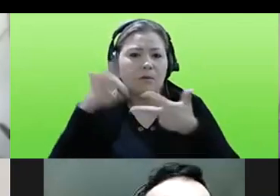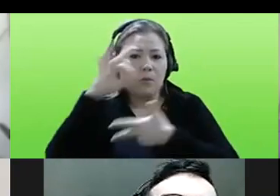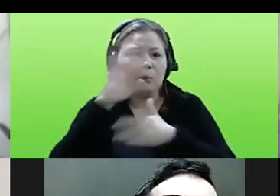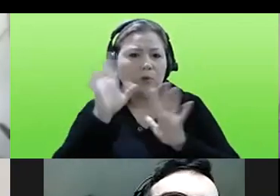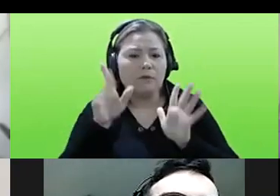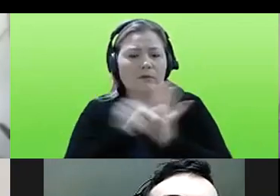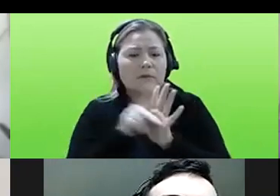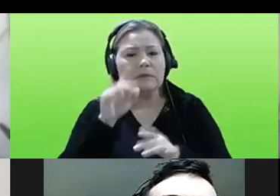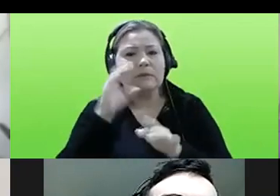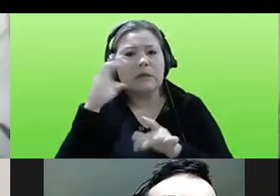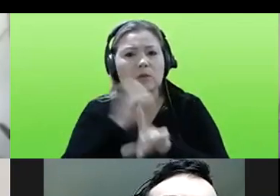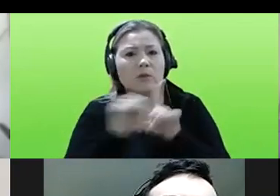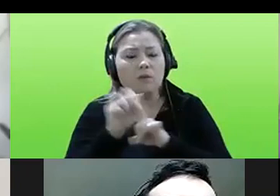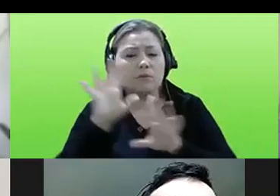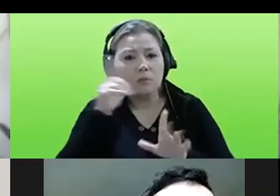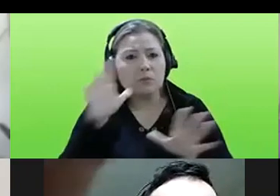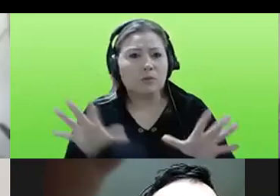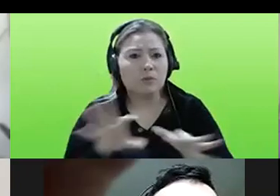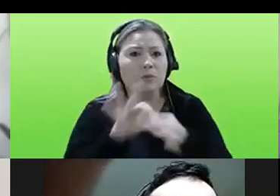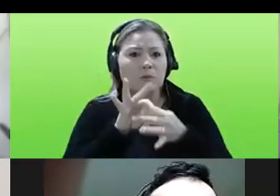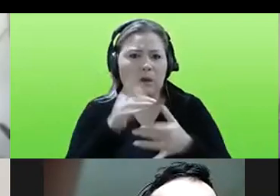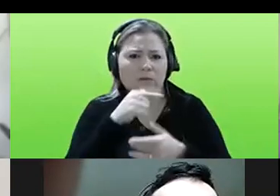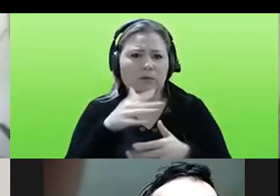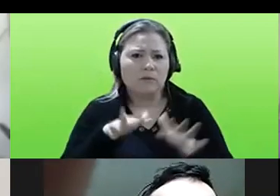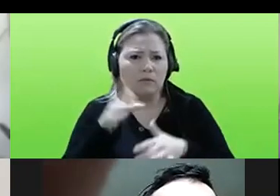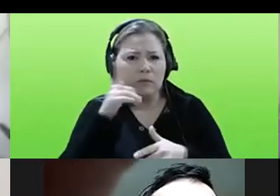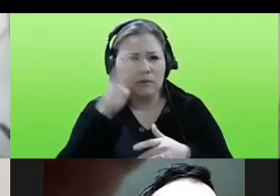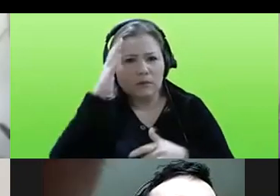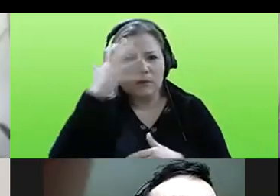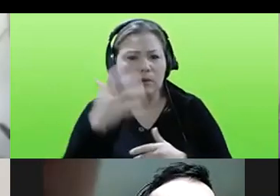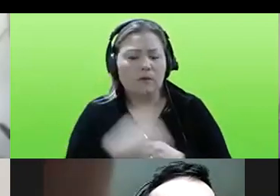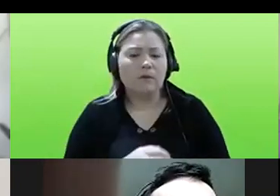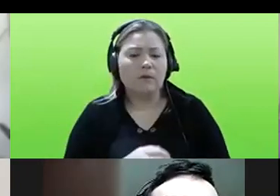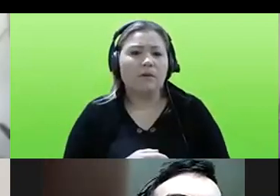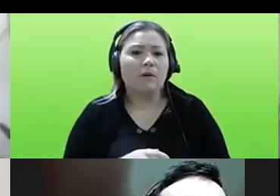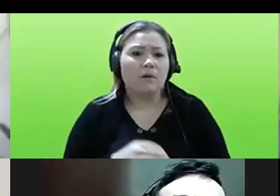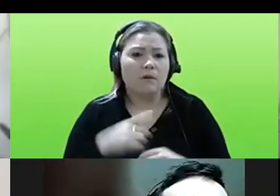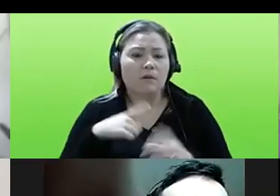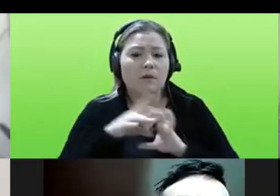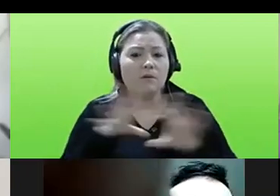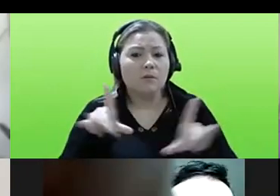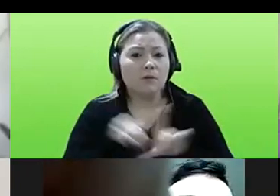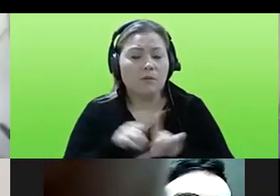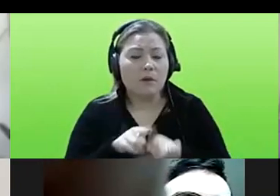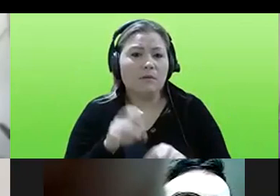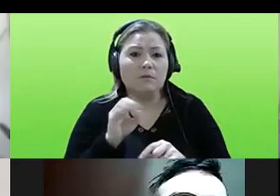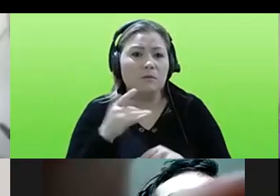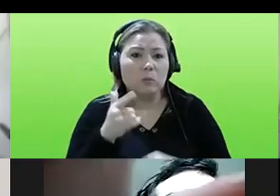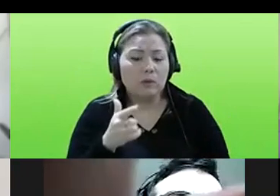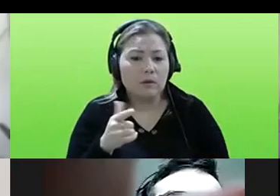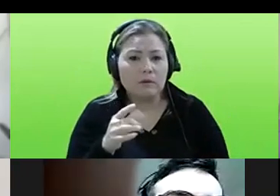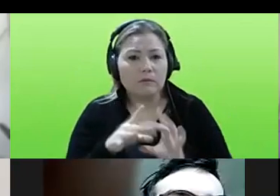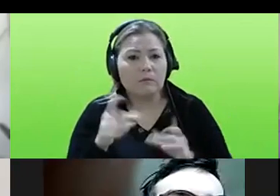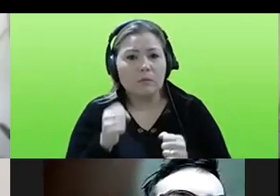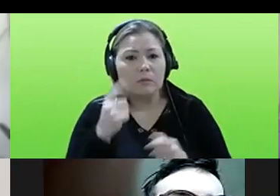Sociais, e assim que conseguirem juntar, eu creio que uma hora dessa isso se resolve, estará disponível, senão também podemos